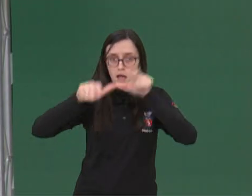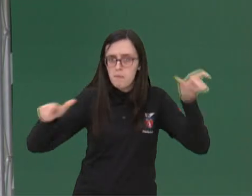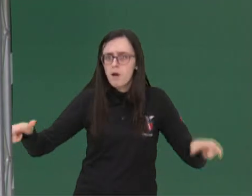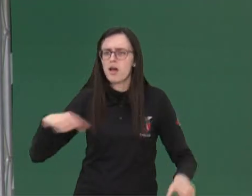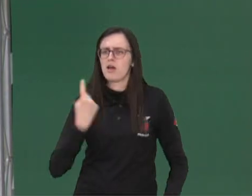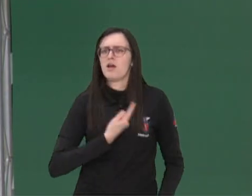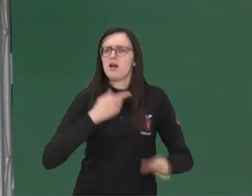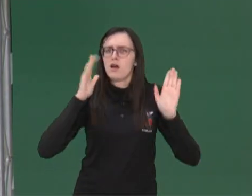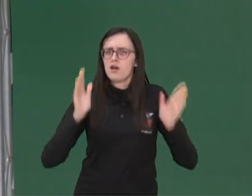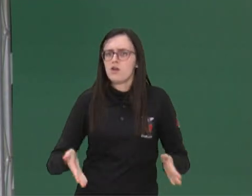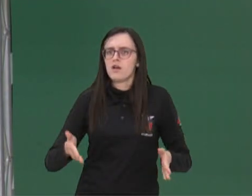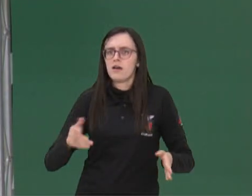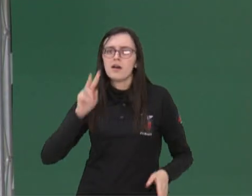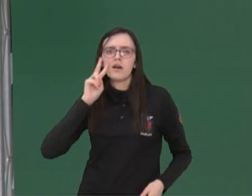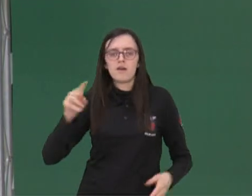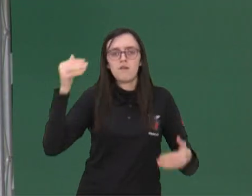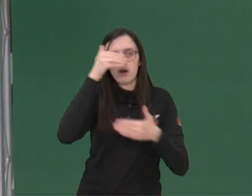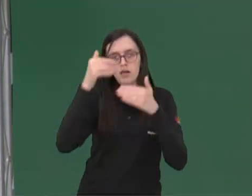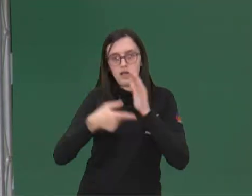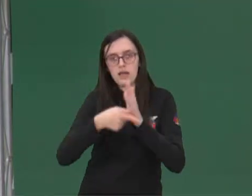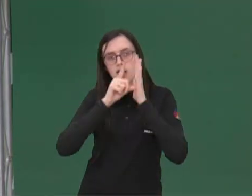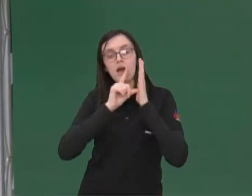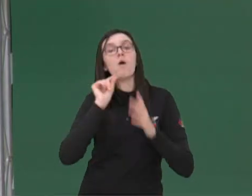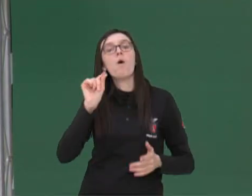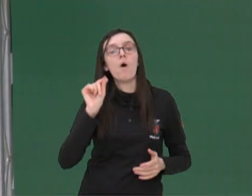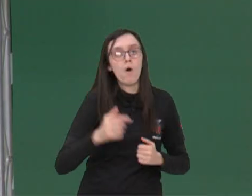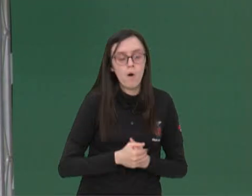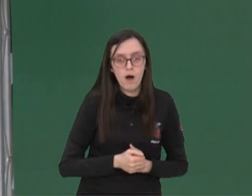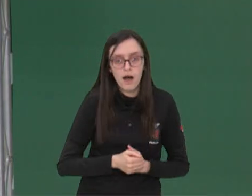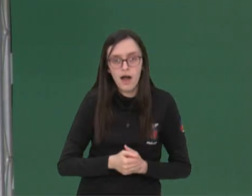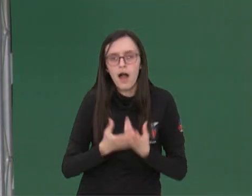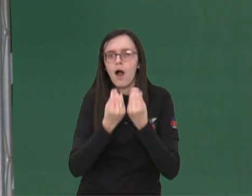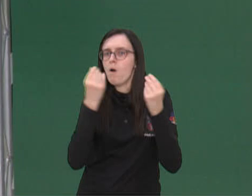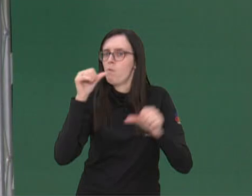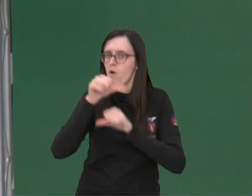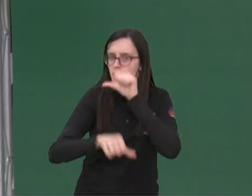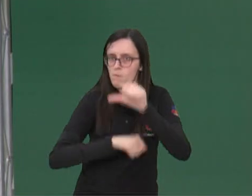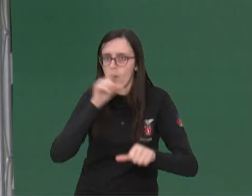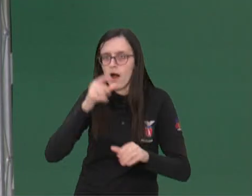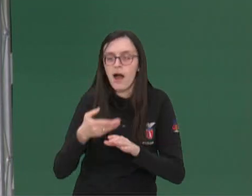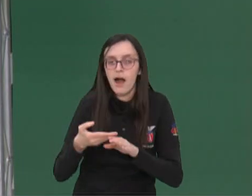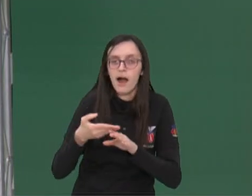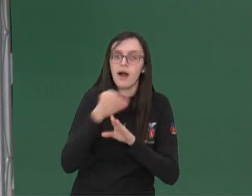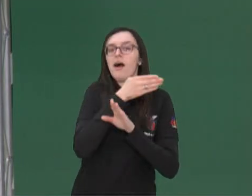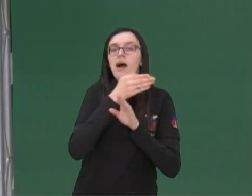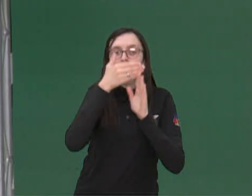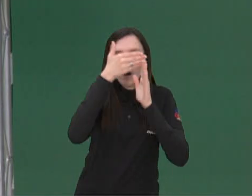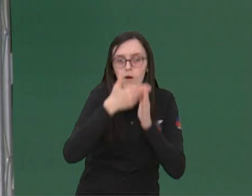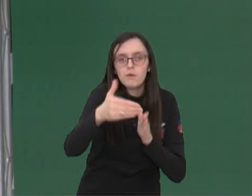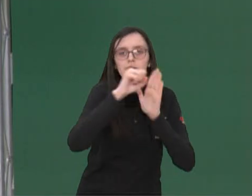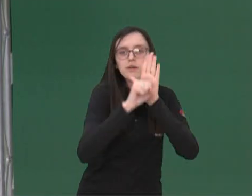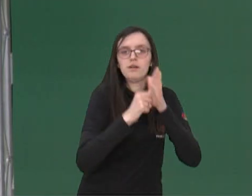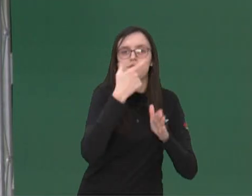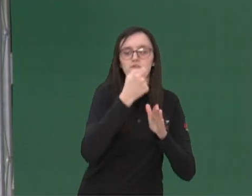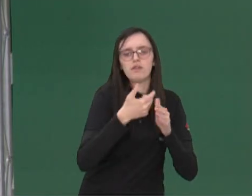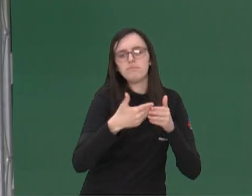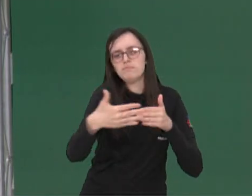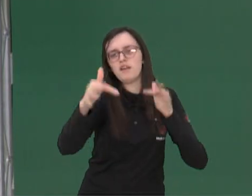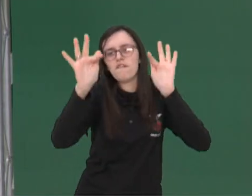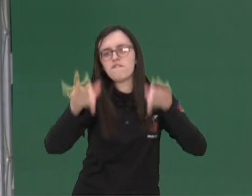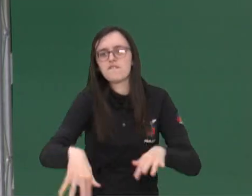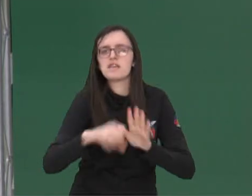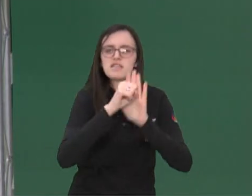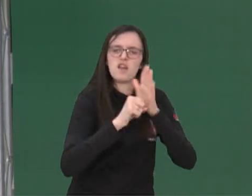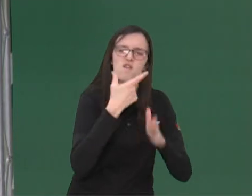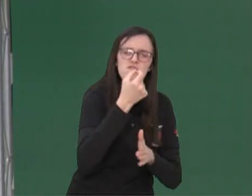como nós já tivemos numa tela anterior, muitas mudanças do início do século XX para o final do século XX, início do